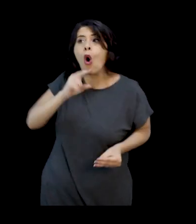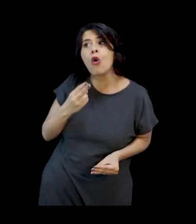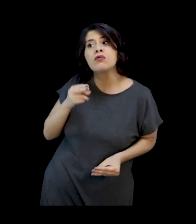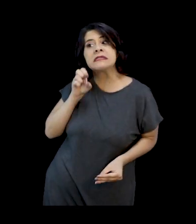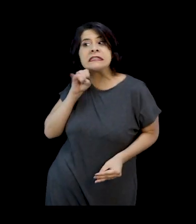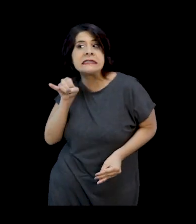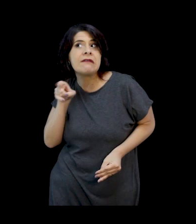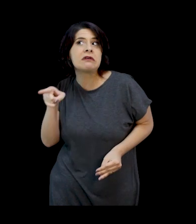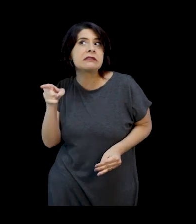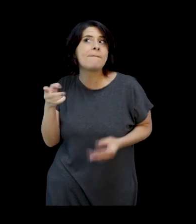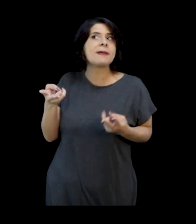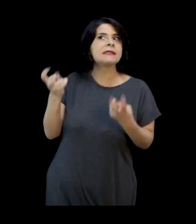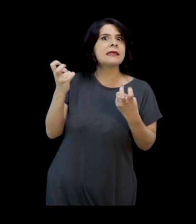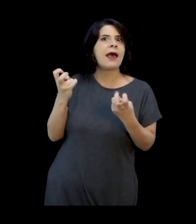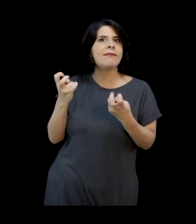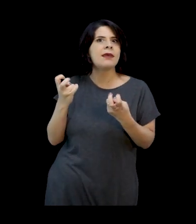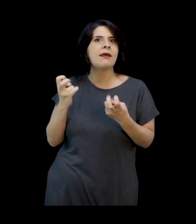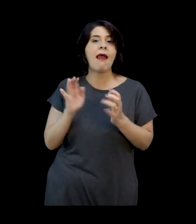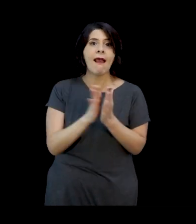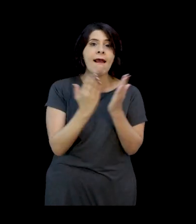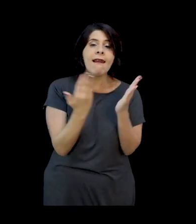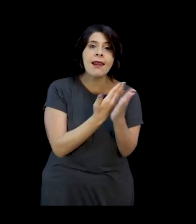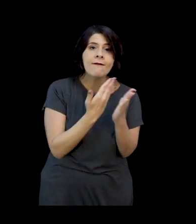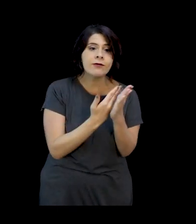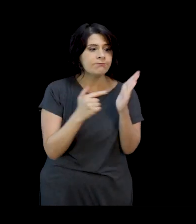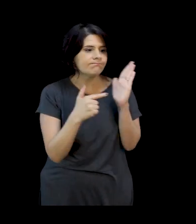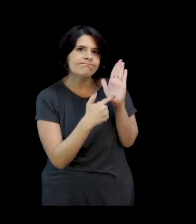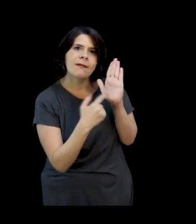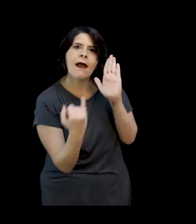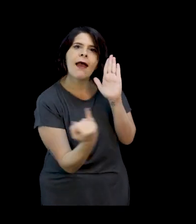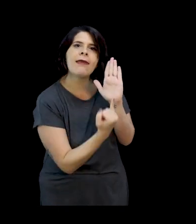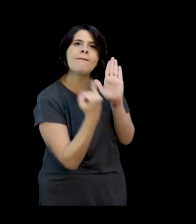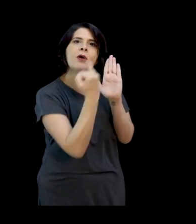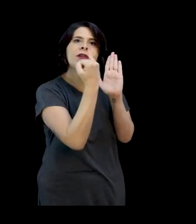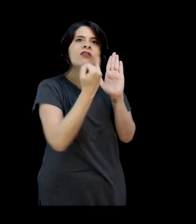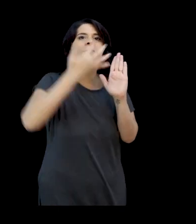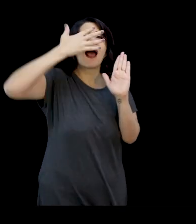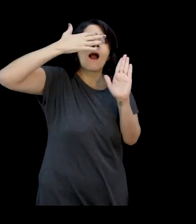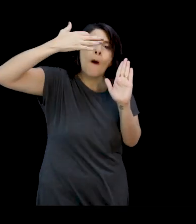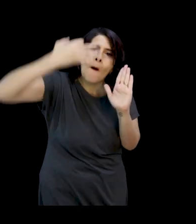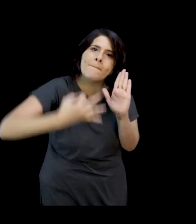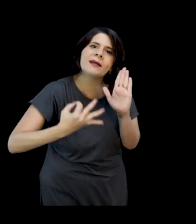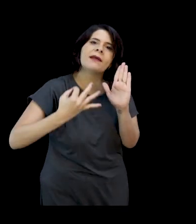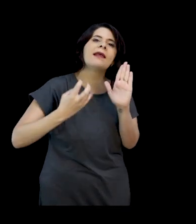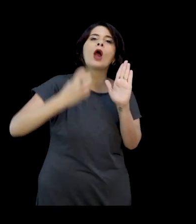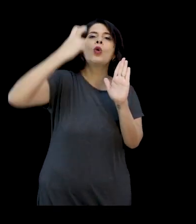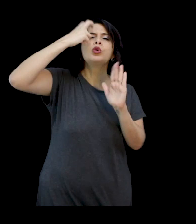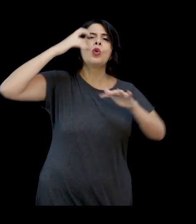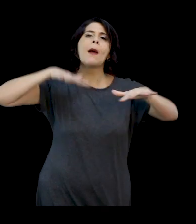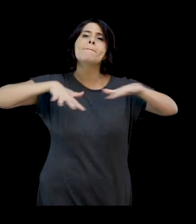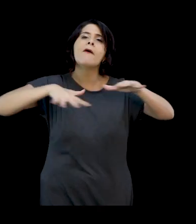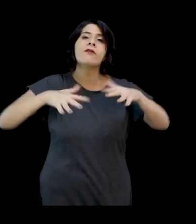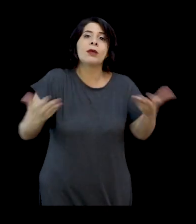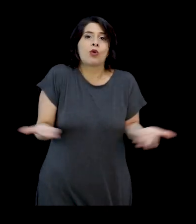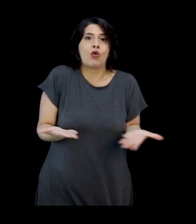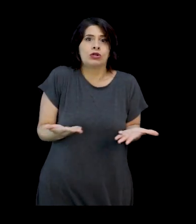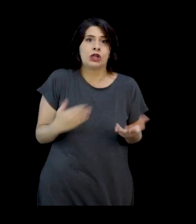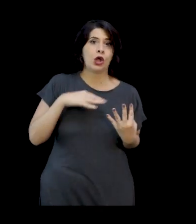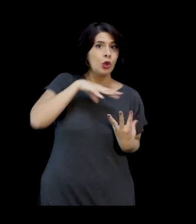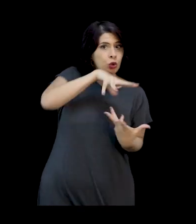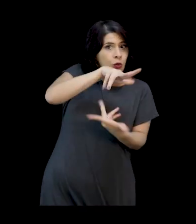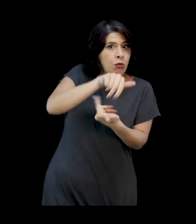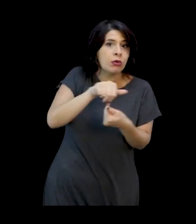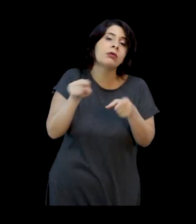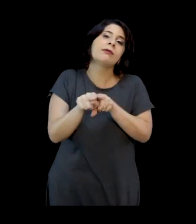do Simmel como sendo pertinente para a compreensão da dinâmica cultural hoje, no mundo e no Brasil de maneira